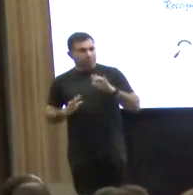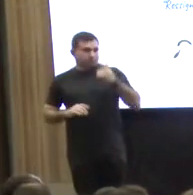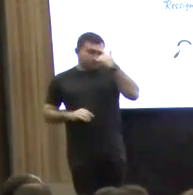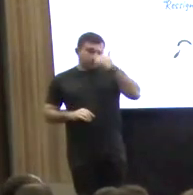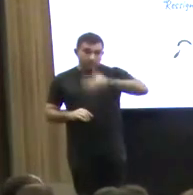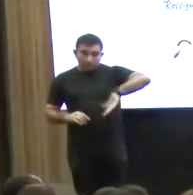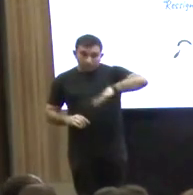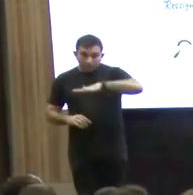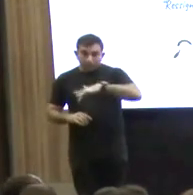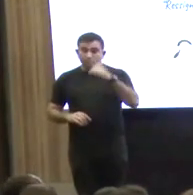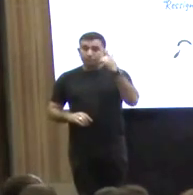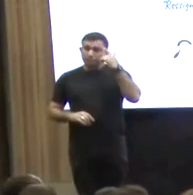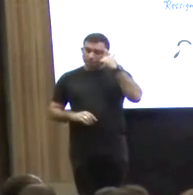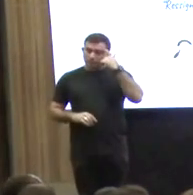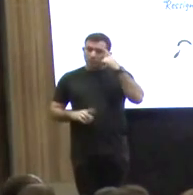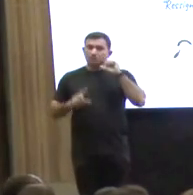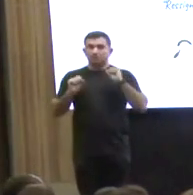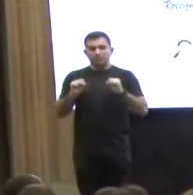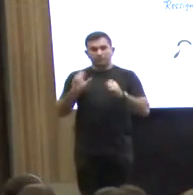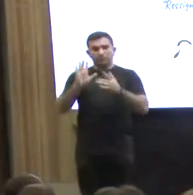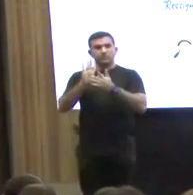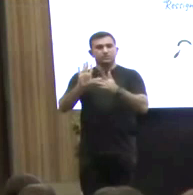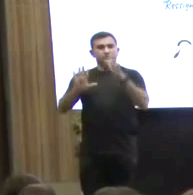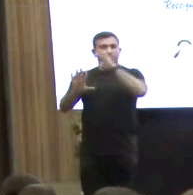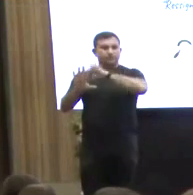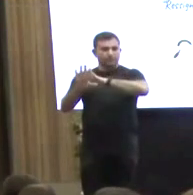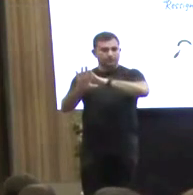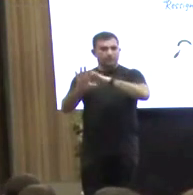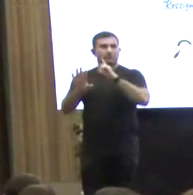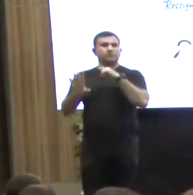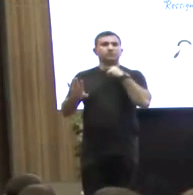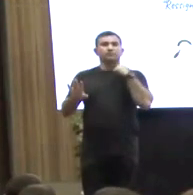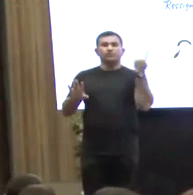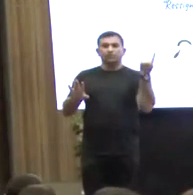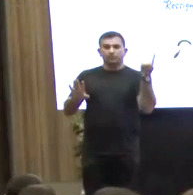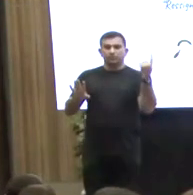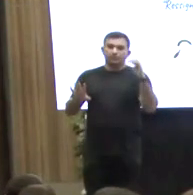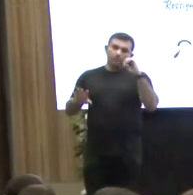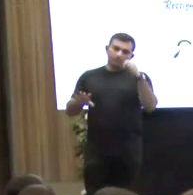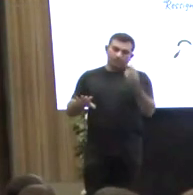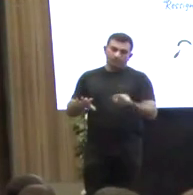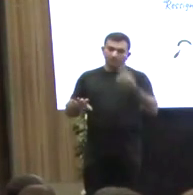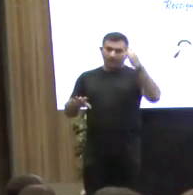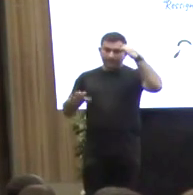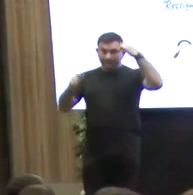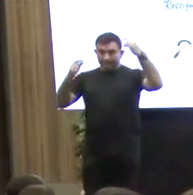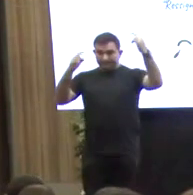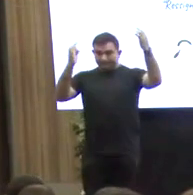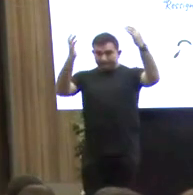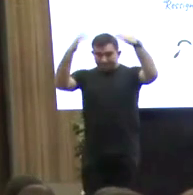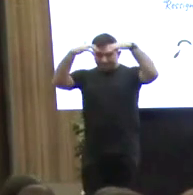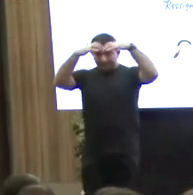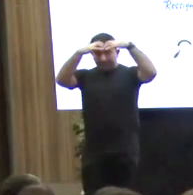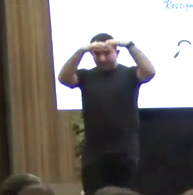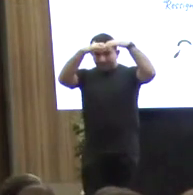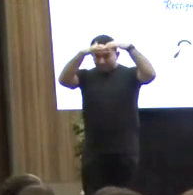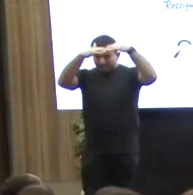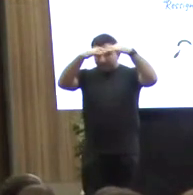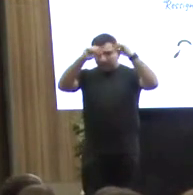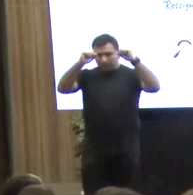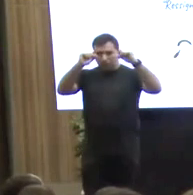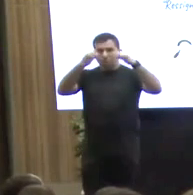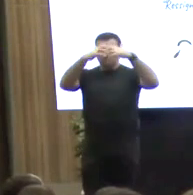É muito sério. Porque esse deixar morrer pode não ser somente a morte física, pensando